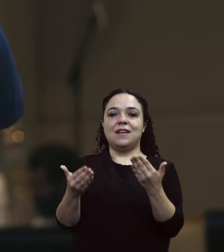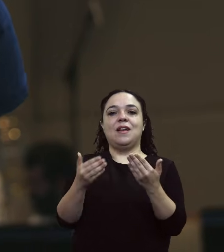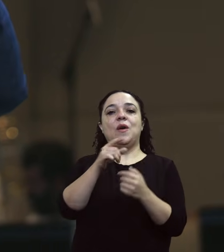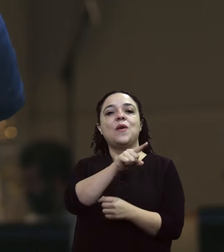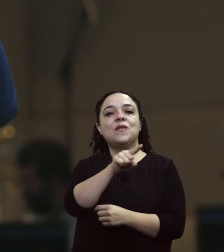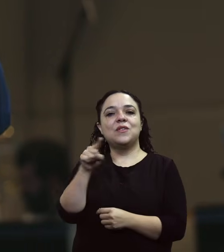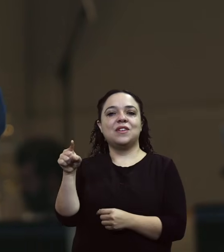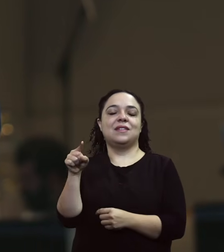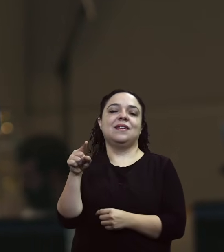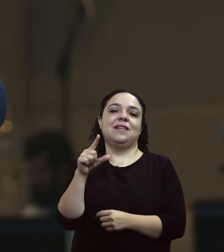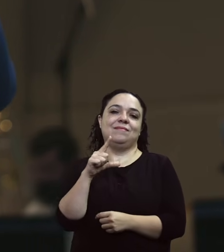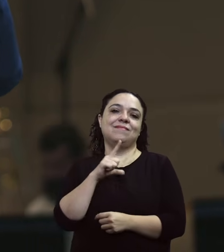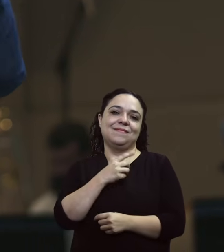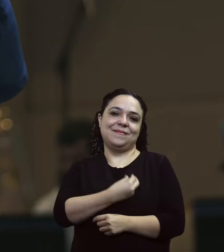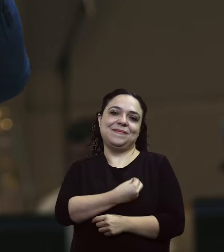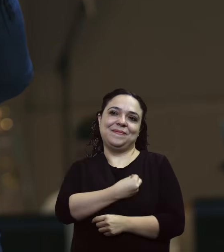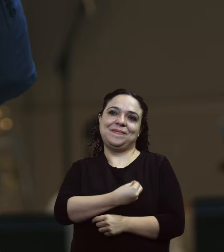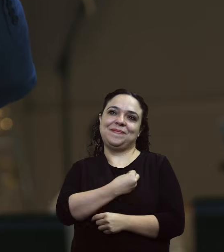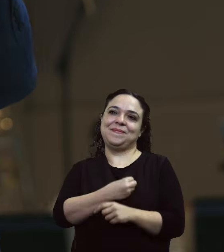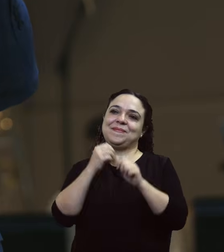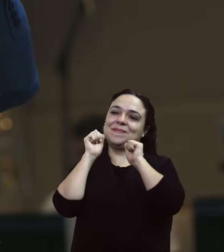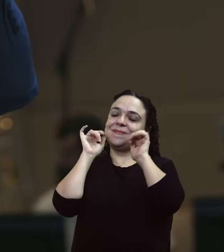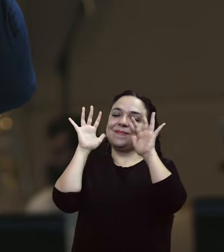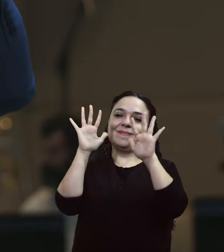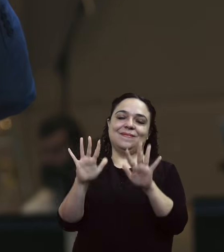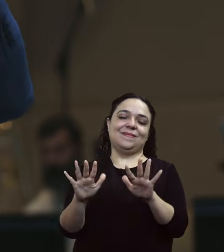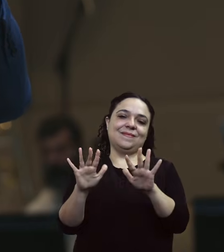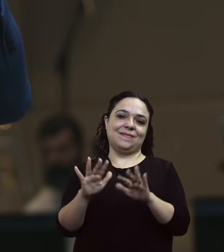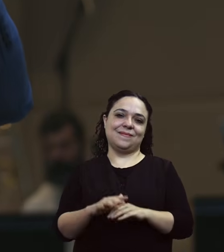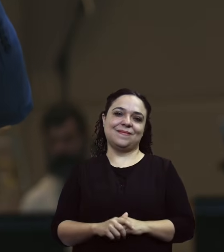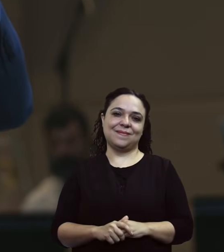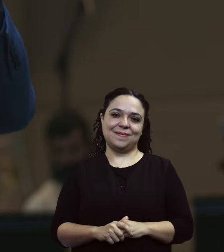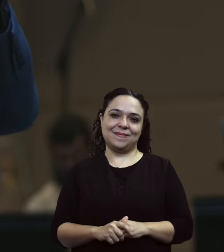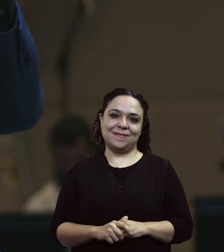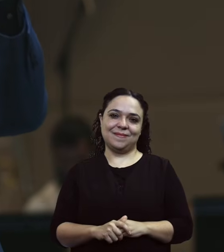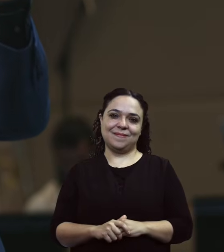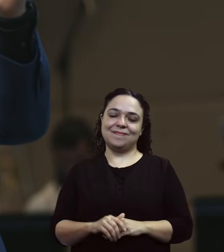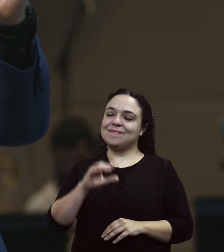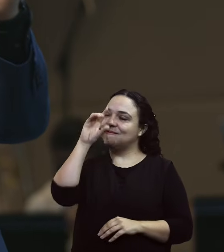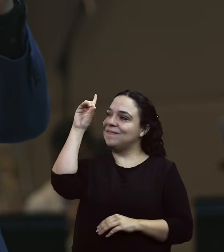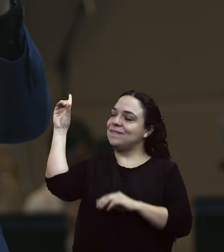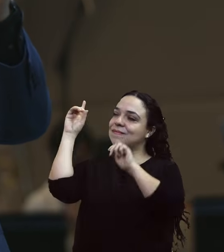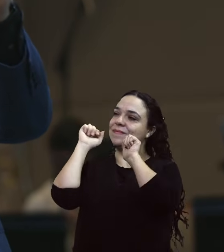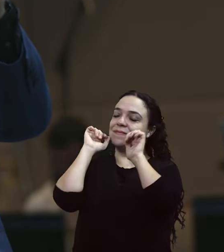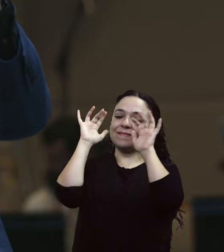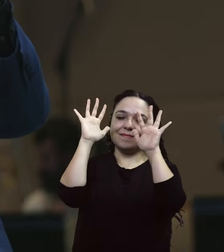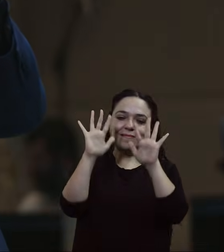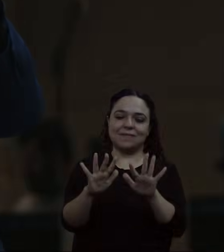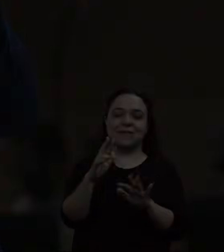você tenha uma vida abençoada por Deus.